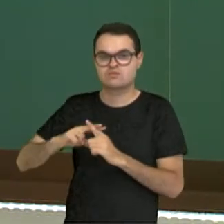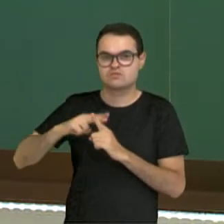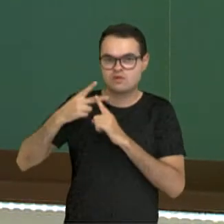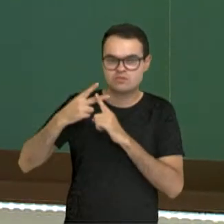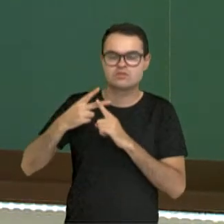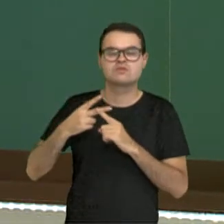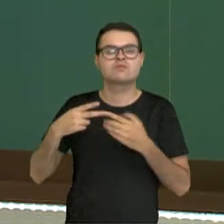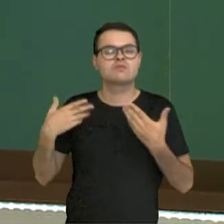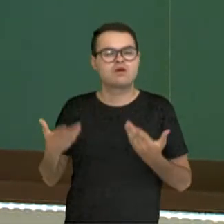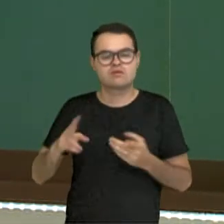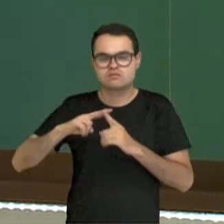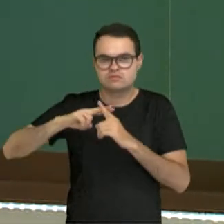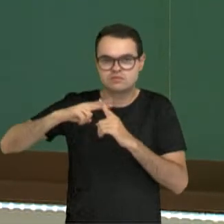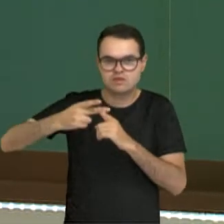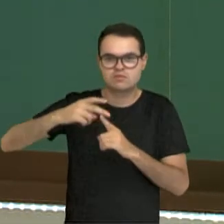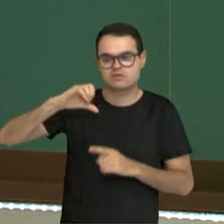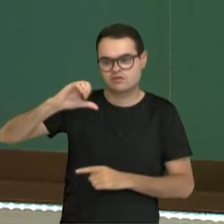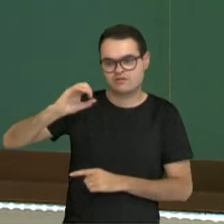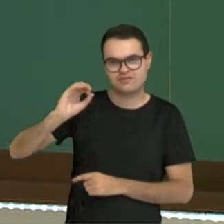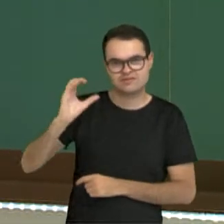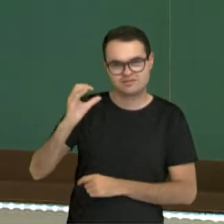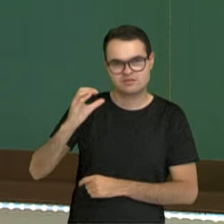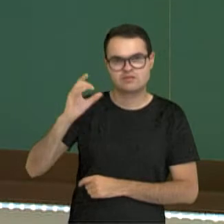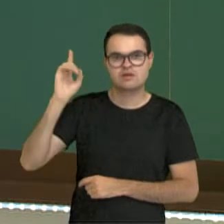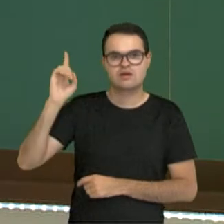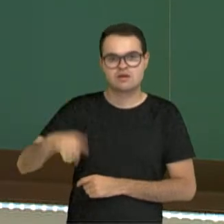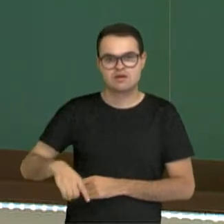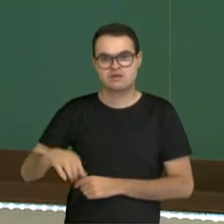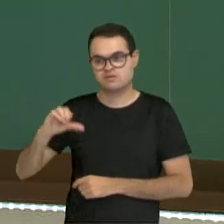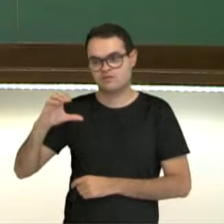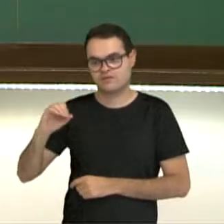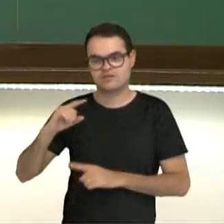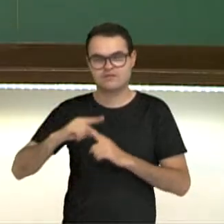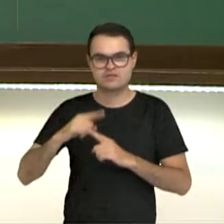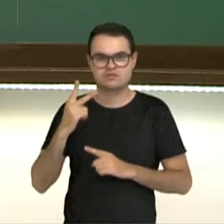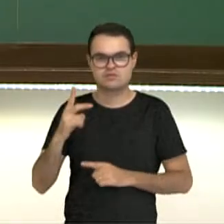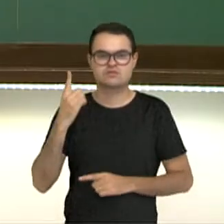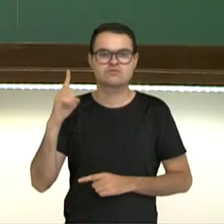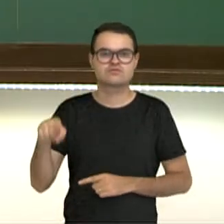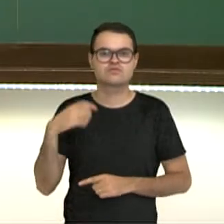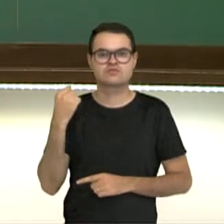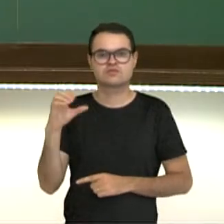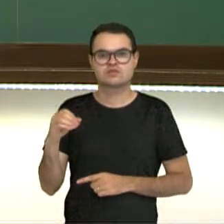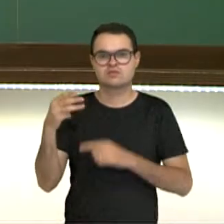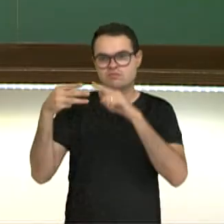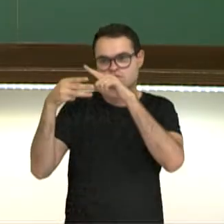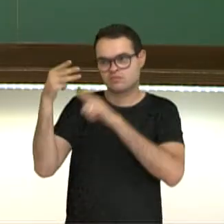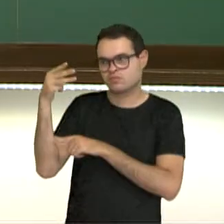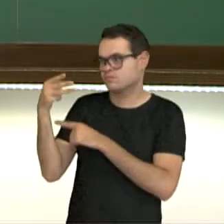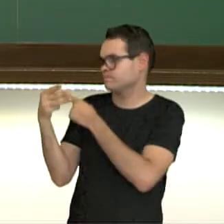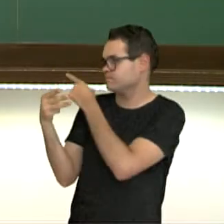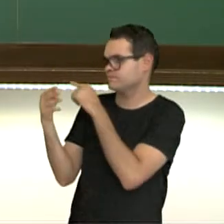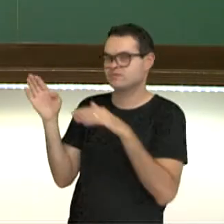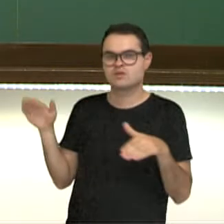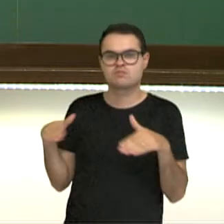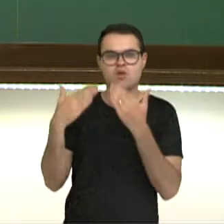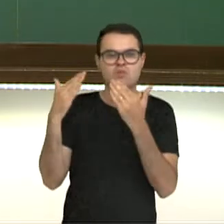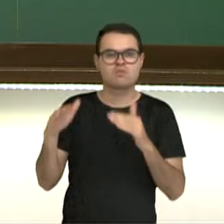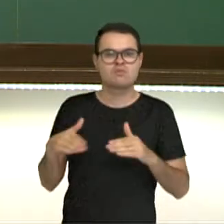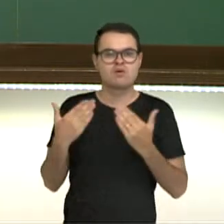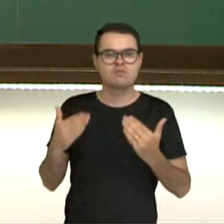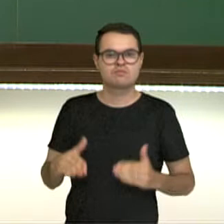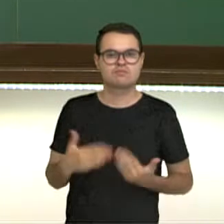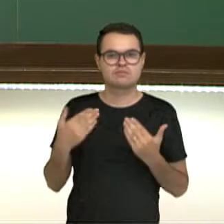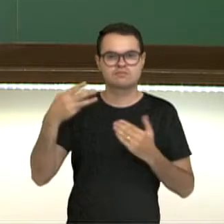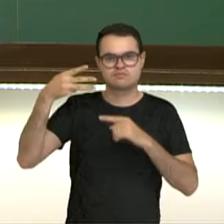seria o dobro de 90 centavos? 90 centavos vezes 2 dá 1,80. Com isso, a gente tem a equivalência para as 3 situações,